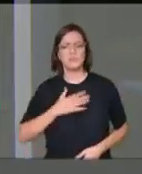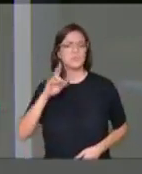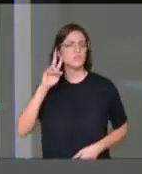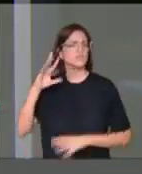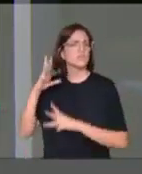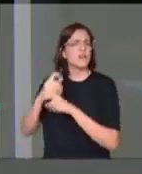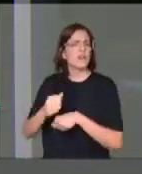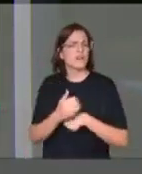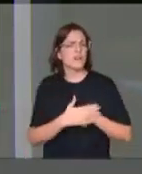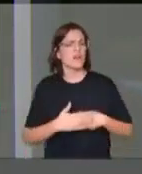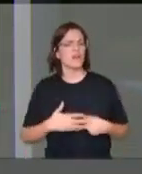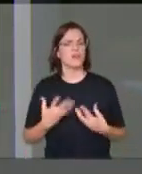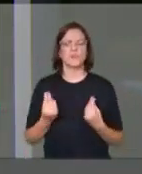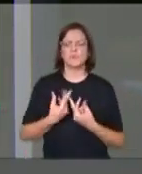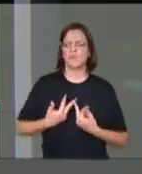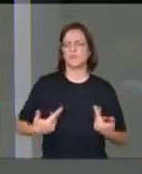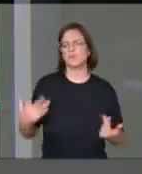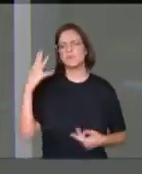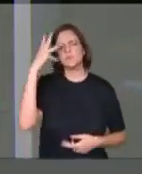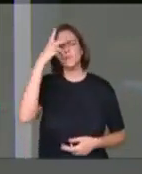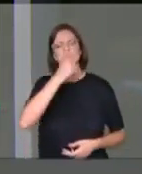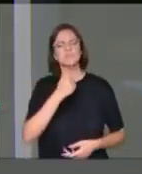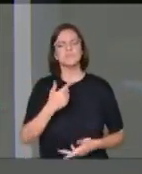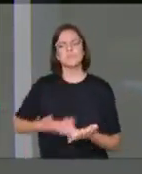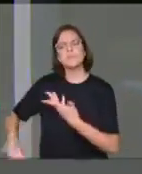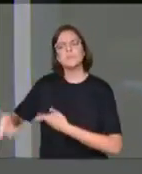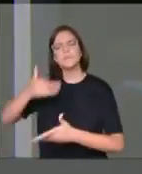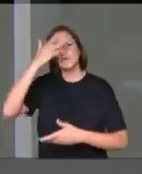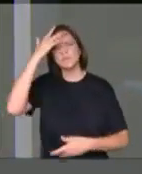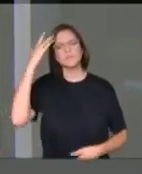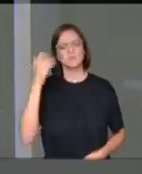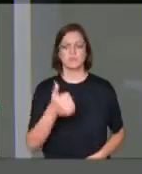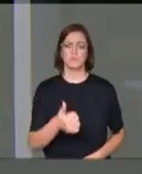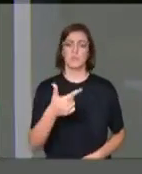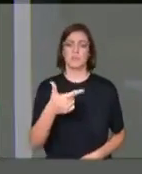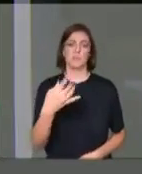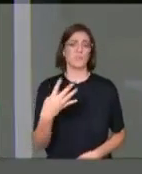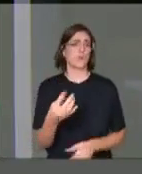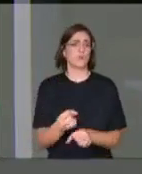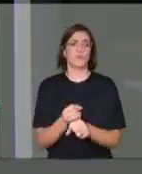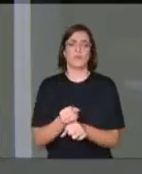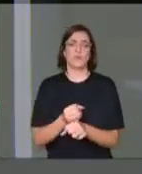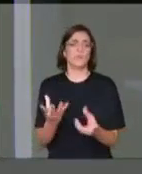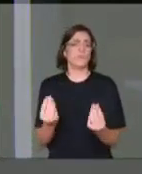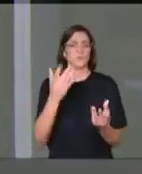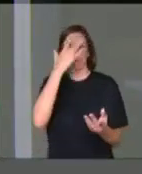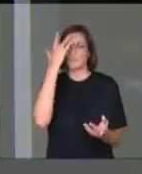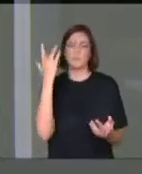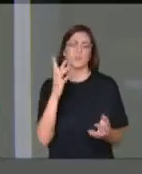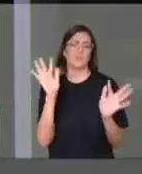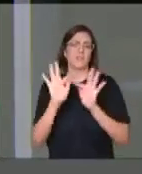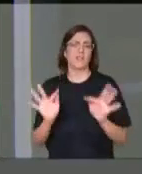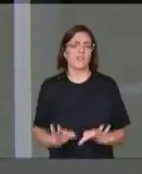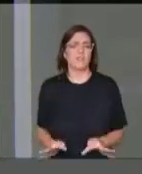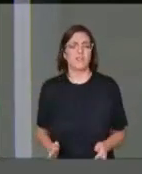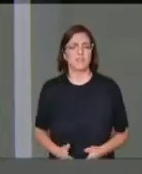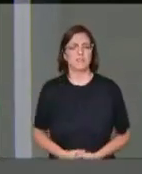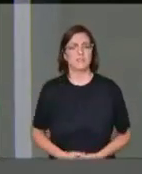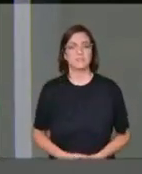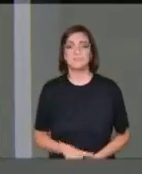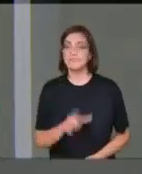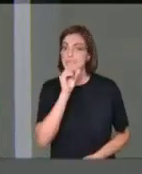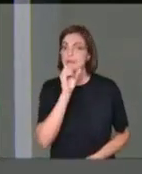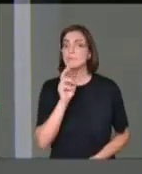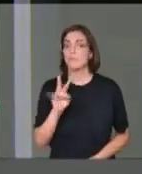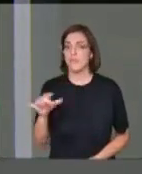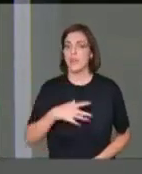maior do que o clube, que envolve tantas histórias bonitas de tanta gente, que ao longo desses 124 anos fez tanta gente feliz. E sábado a gente vai ser